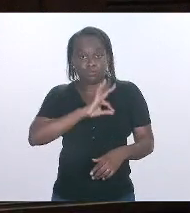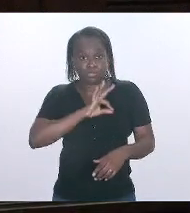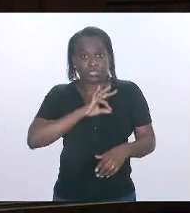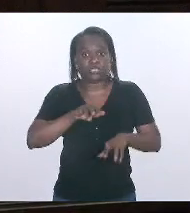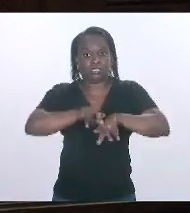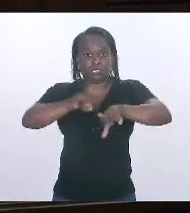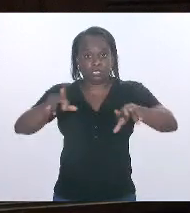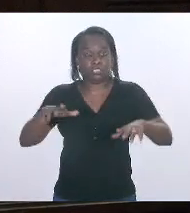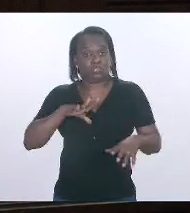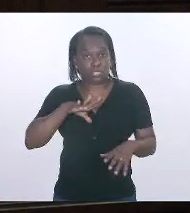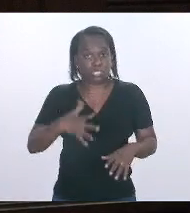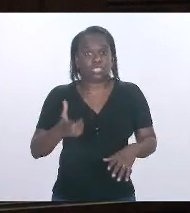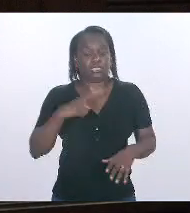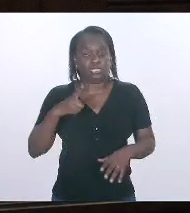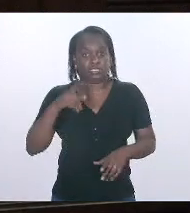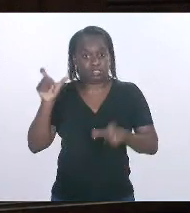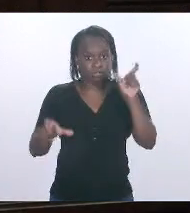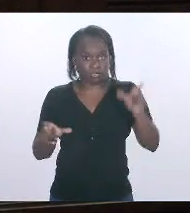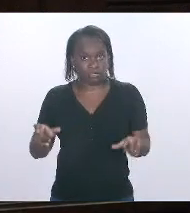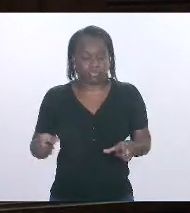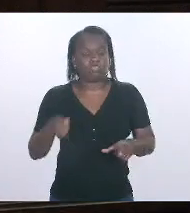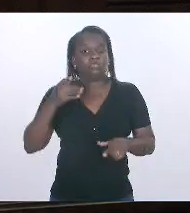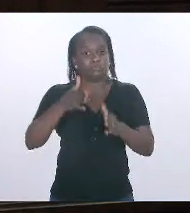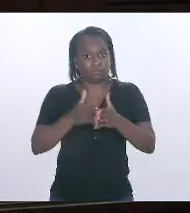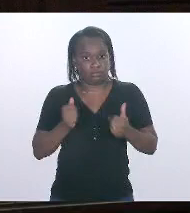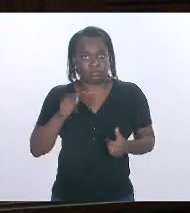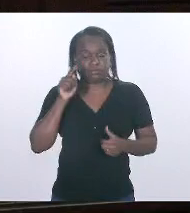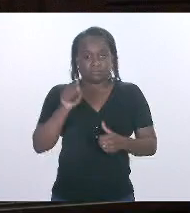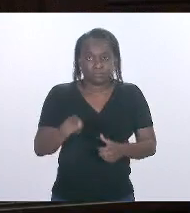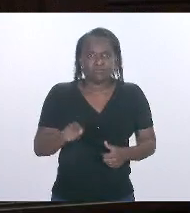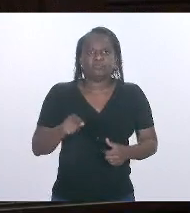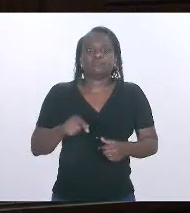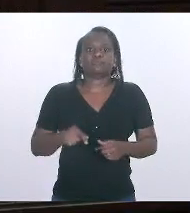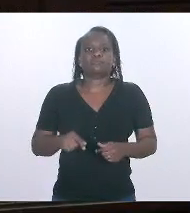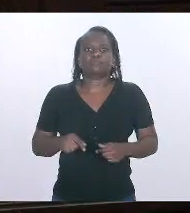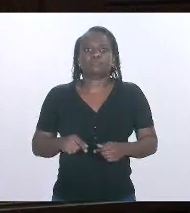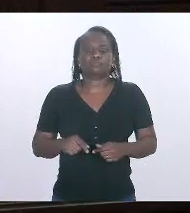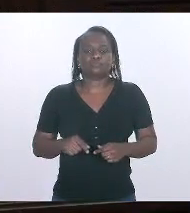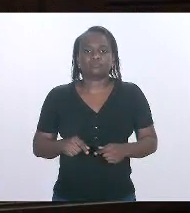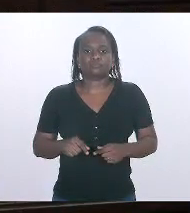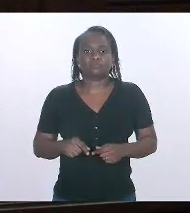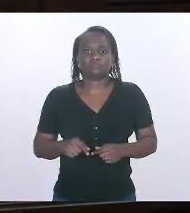bravas guerreiras. Peço ao senhor, de forma